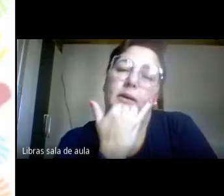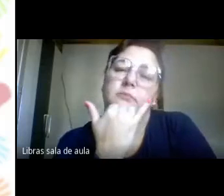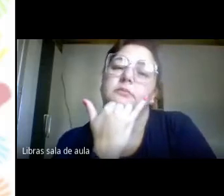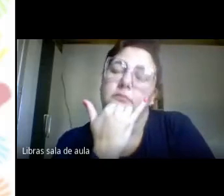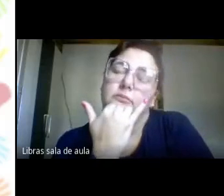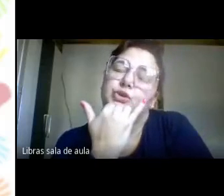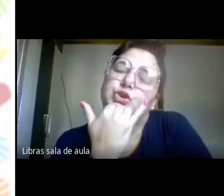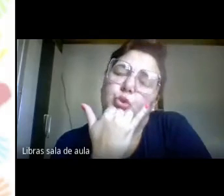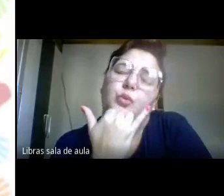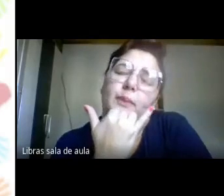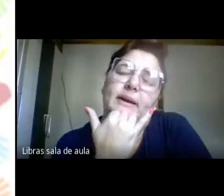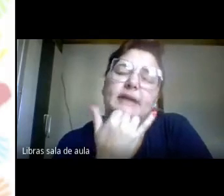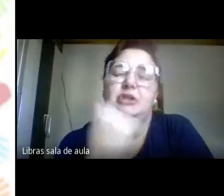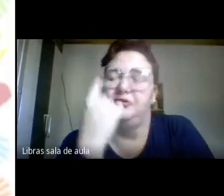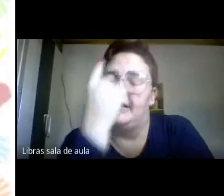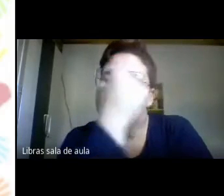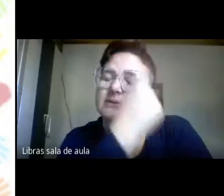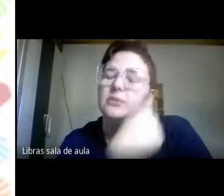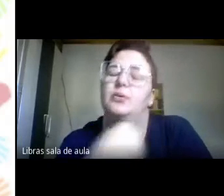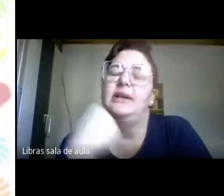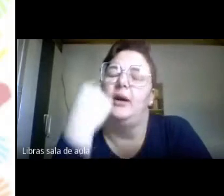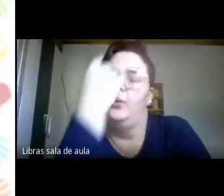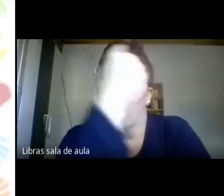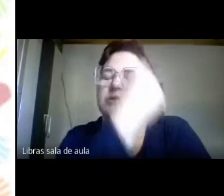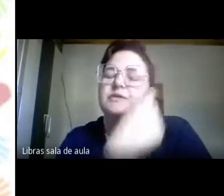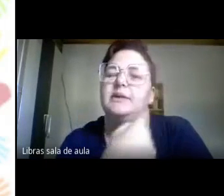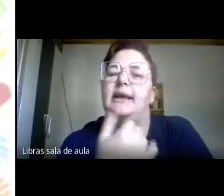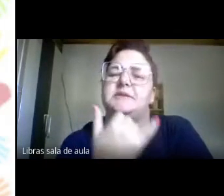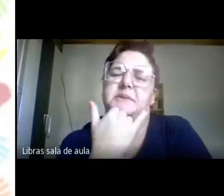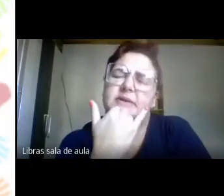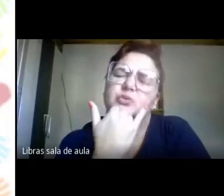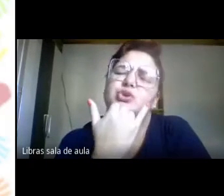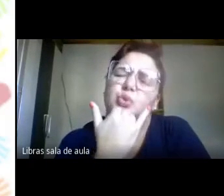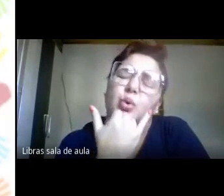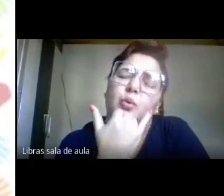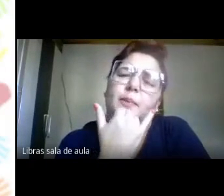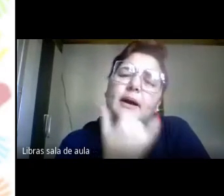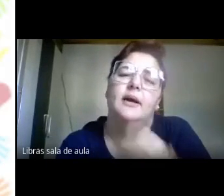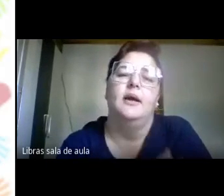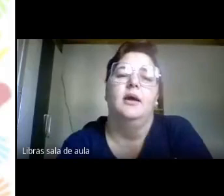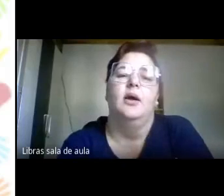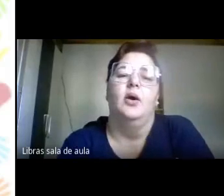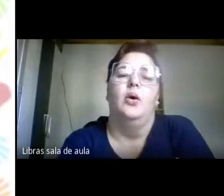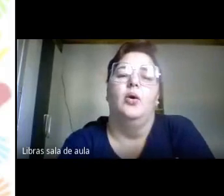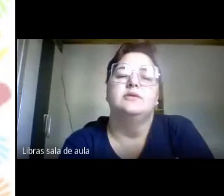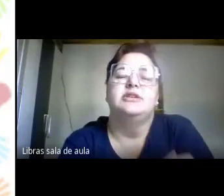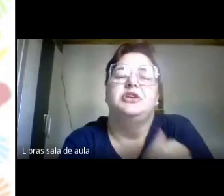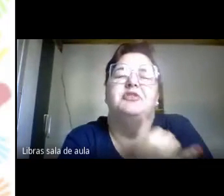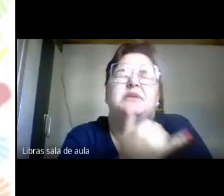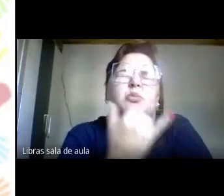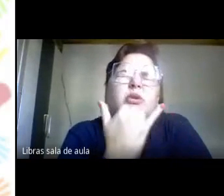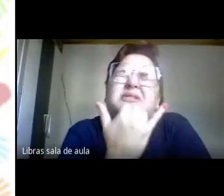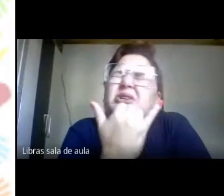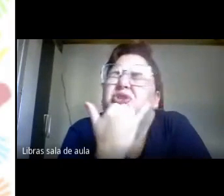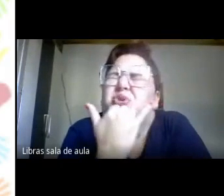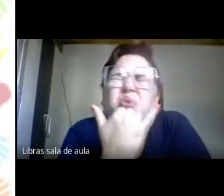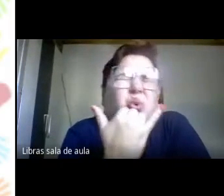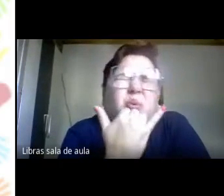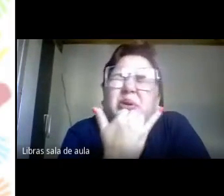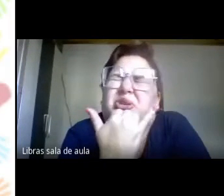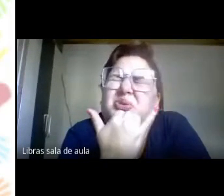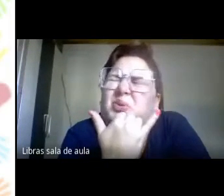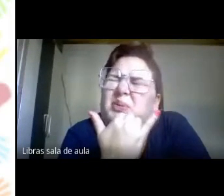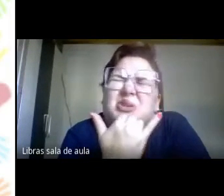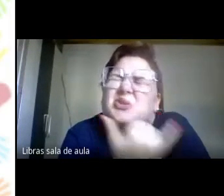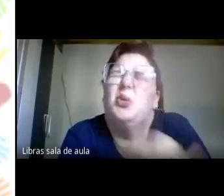Desculpa. Desculpa. A gente faz cuidar o rosto, né? A expressão desculpa. Ou se a gente faz muito assim,